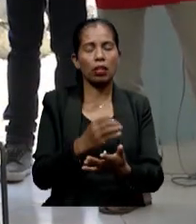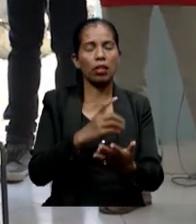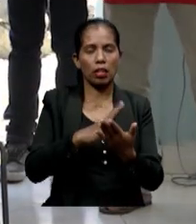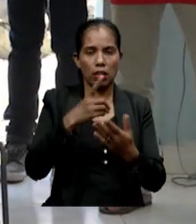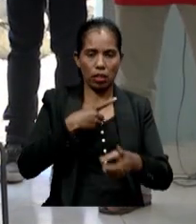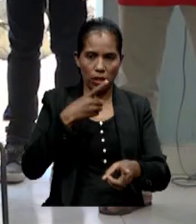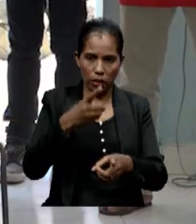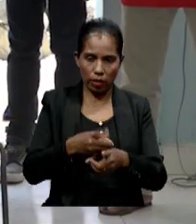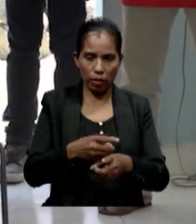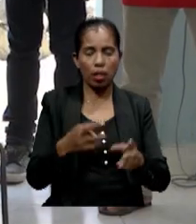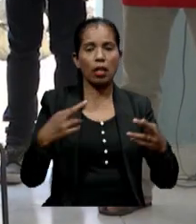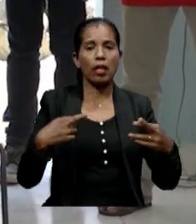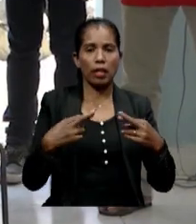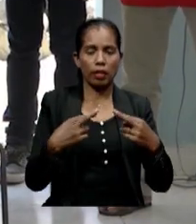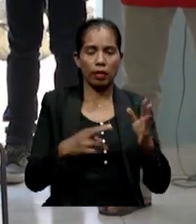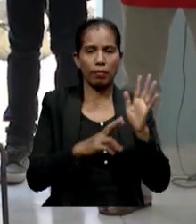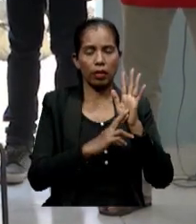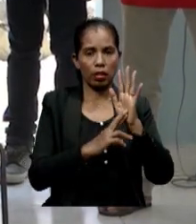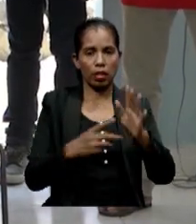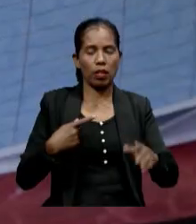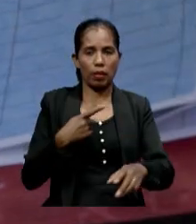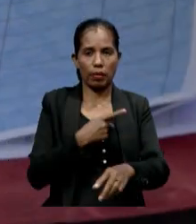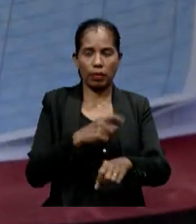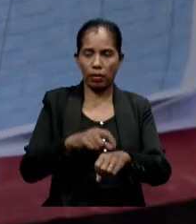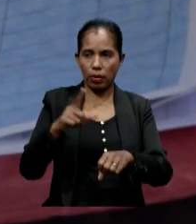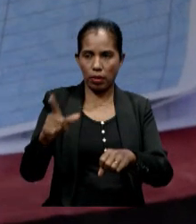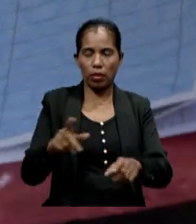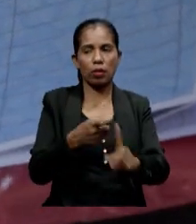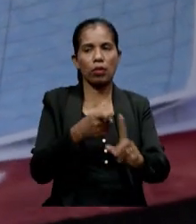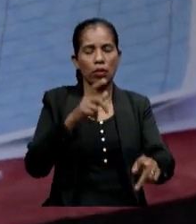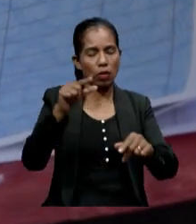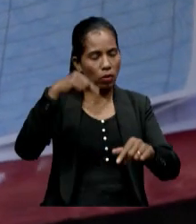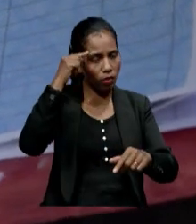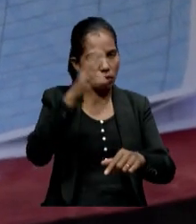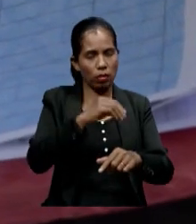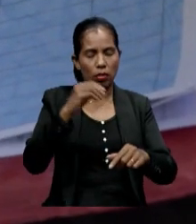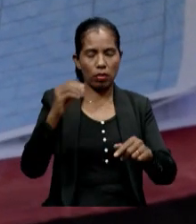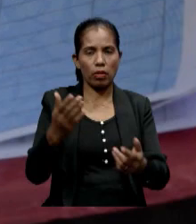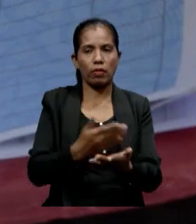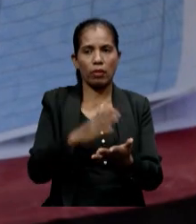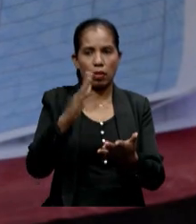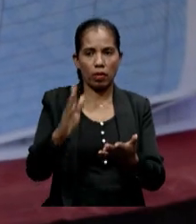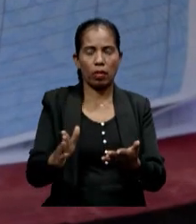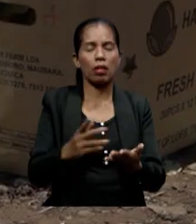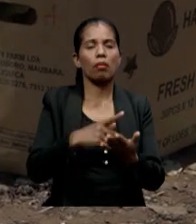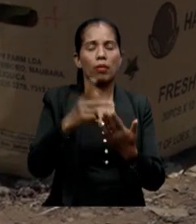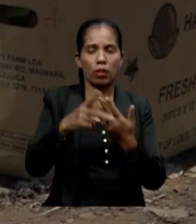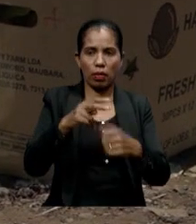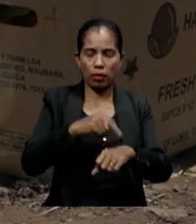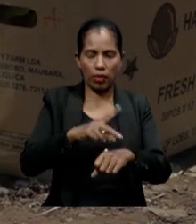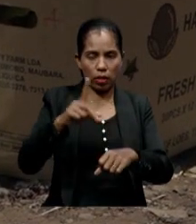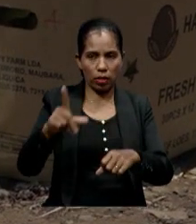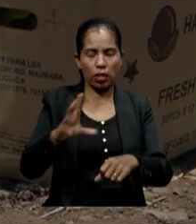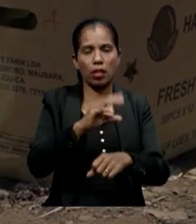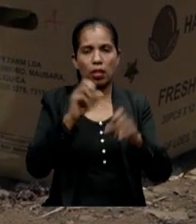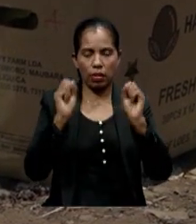representante povo e Parlamento Nacional, cujo governo companhia nebe responsabiliza ba distribuição Programa Nacional Cesta Básica,